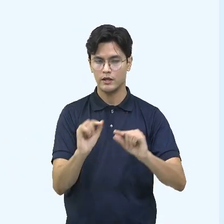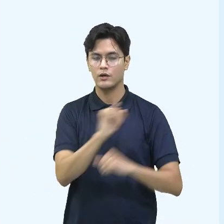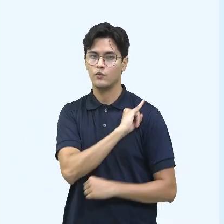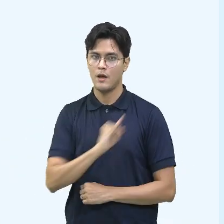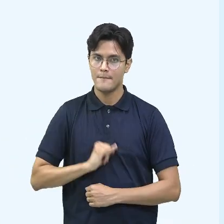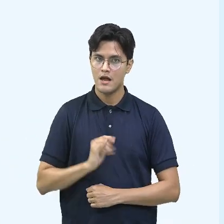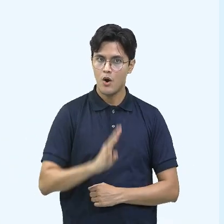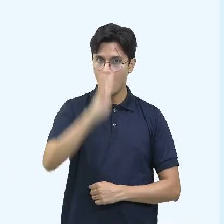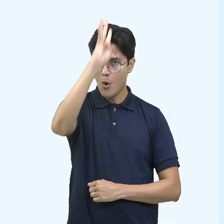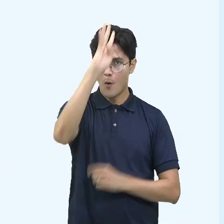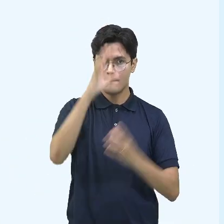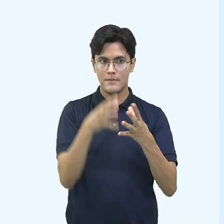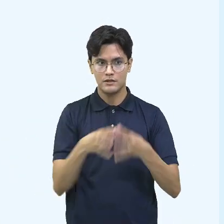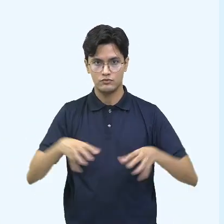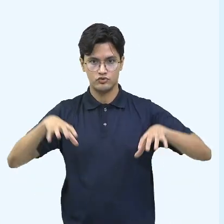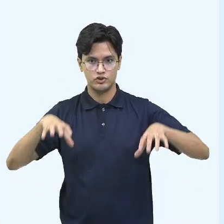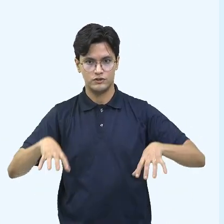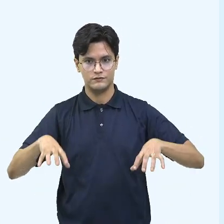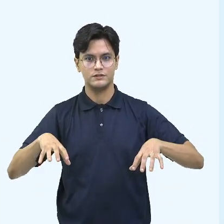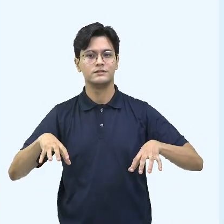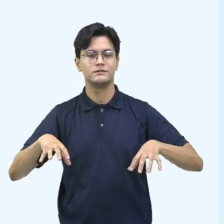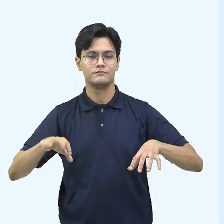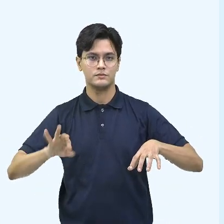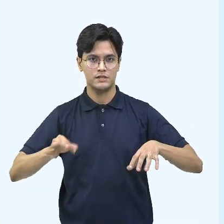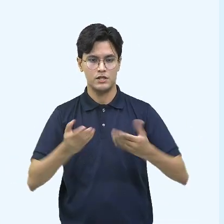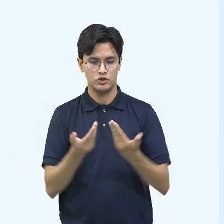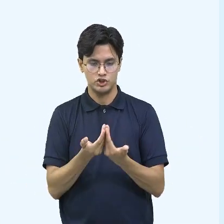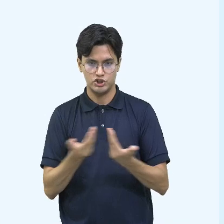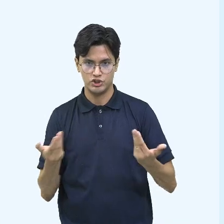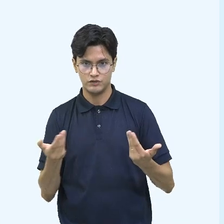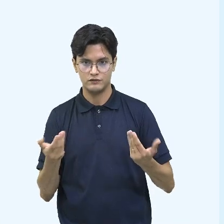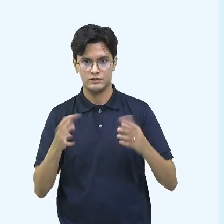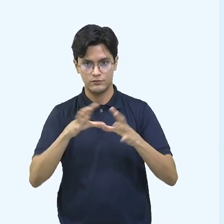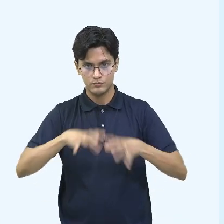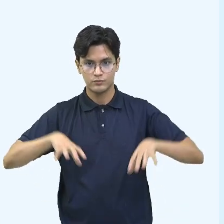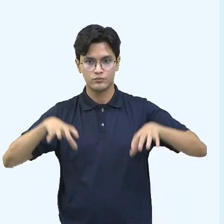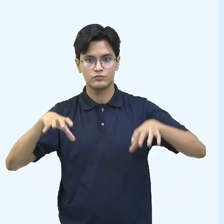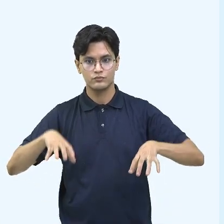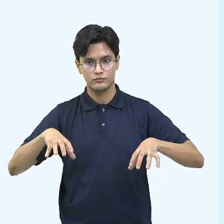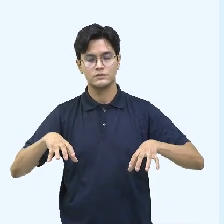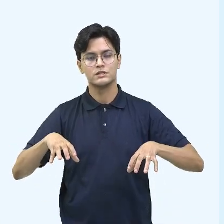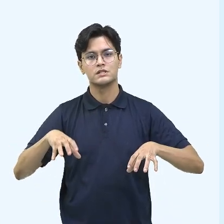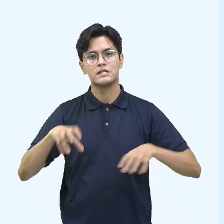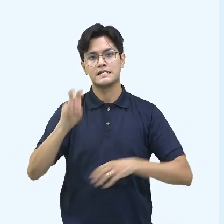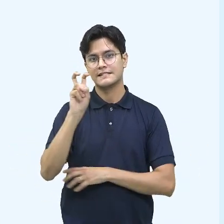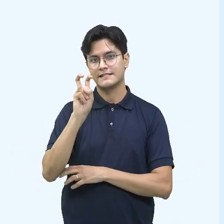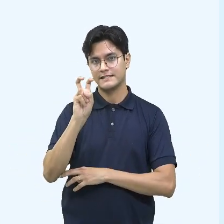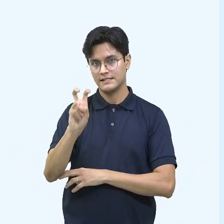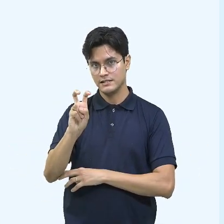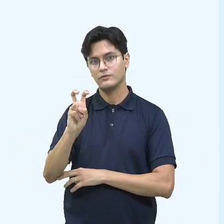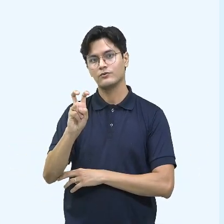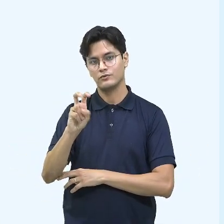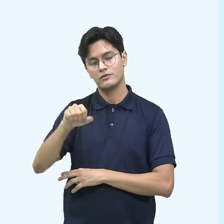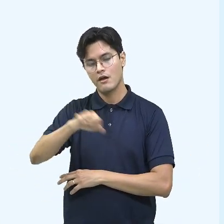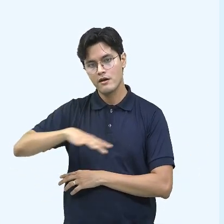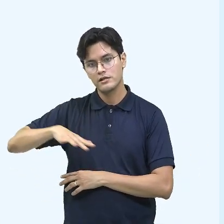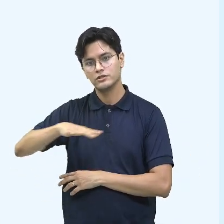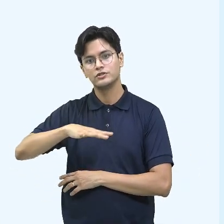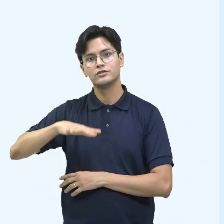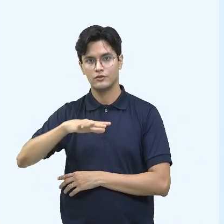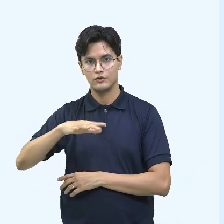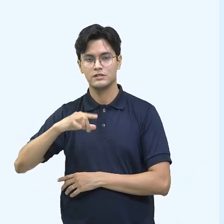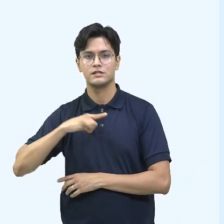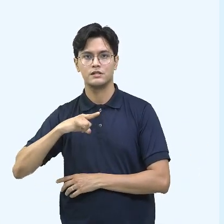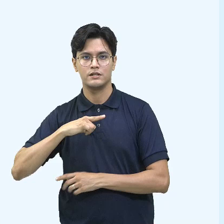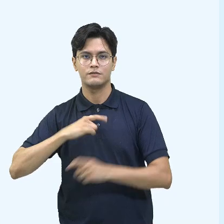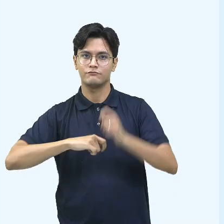em outras, né, especificamente 5 regiões que eram